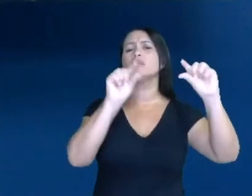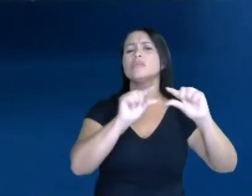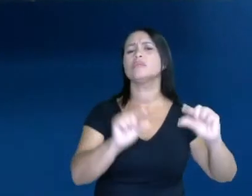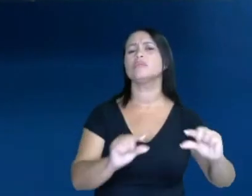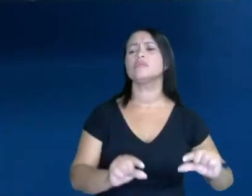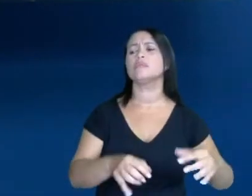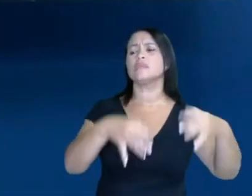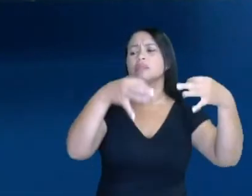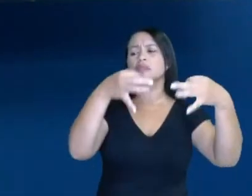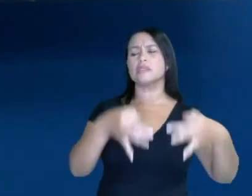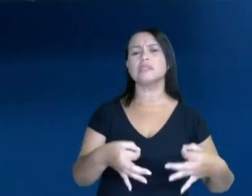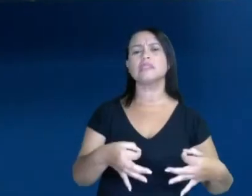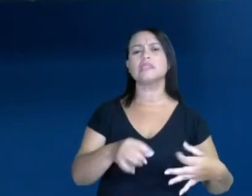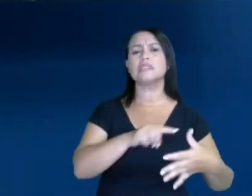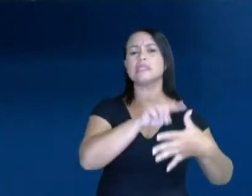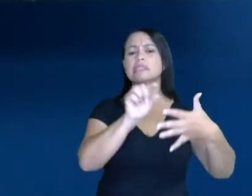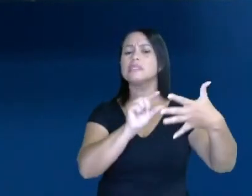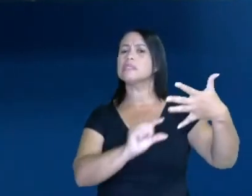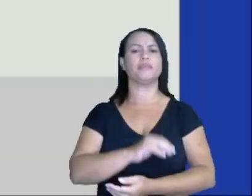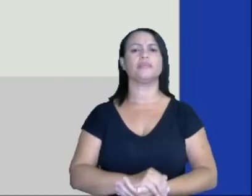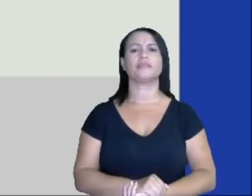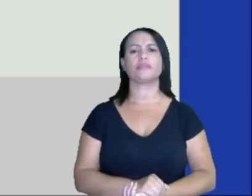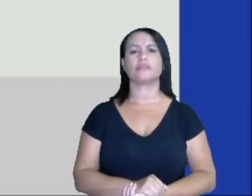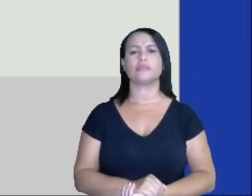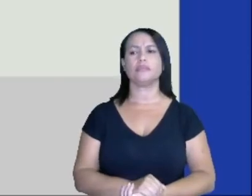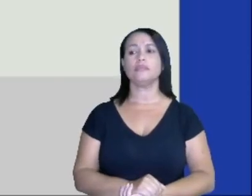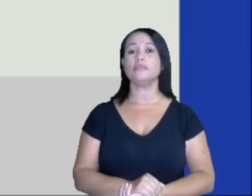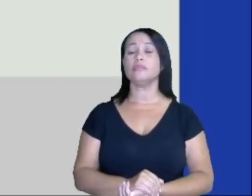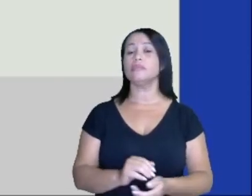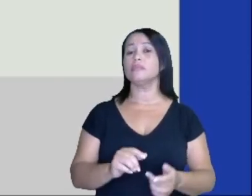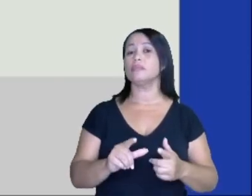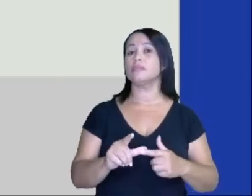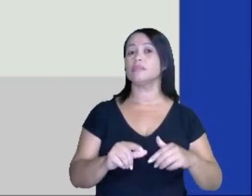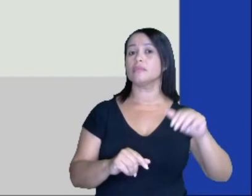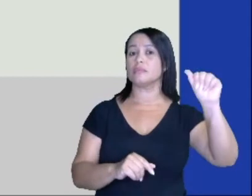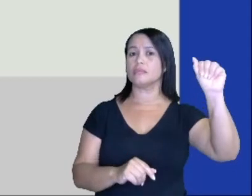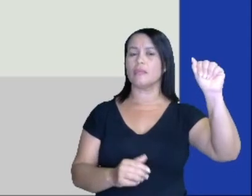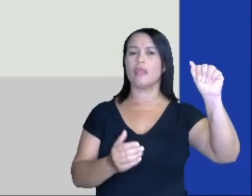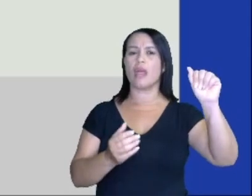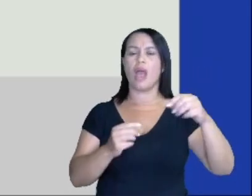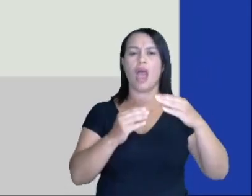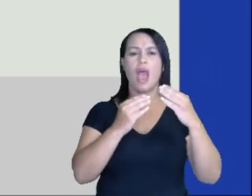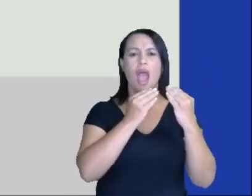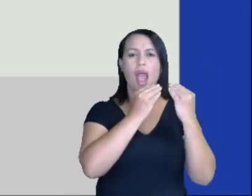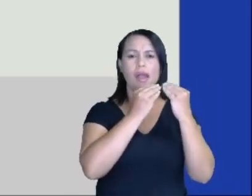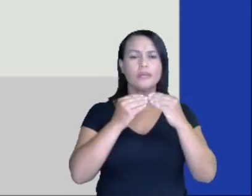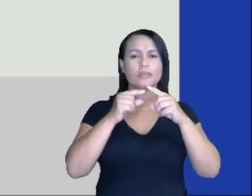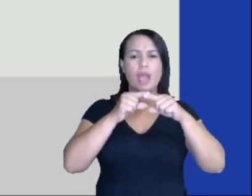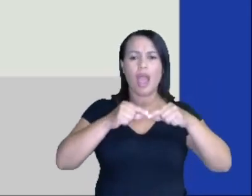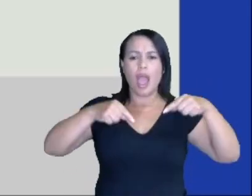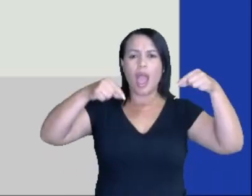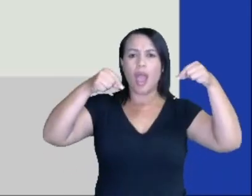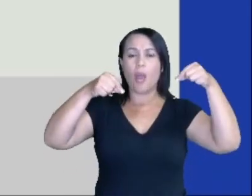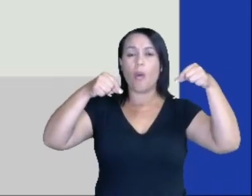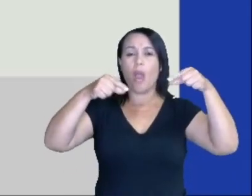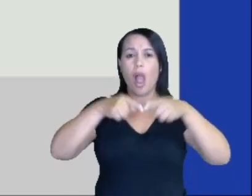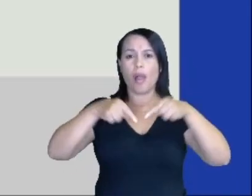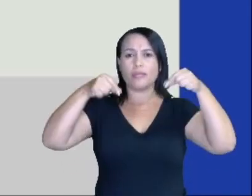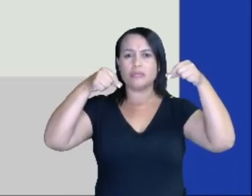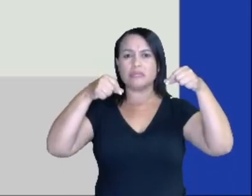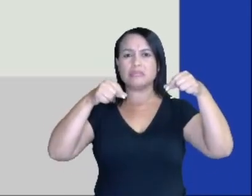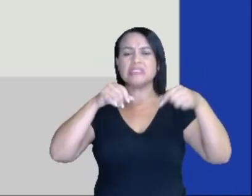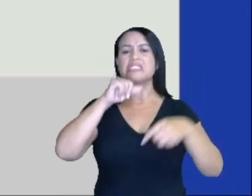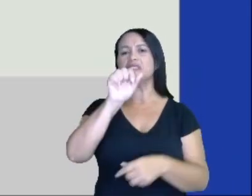abaixo está escrita com base na norma padrão? Letra A. Comi um pastel irado. Percebam que a letra A,